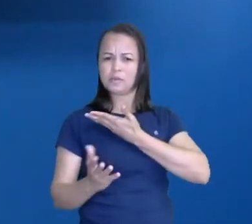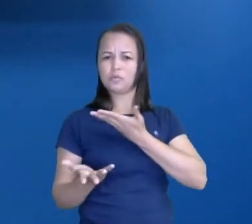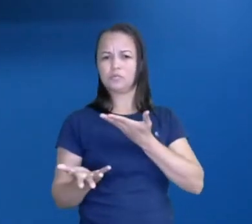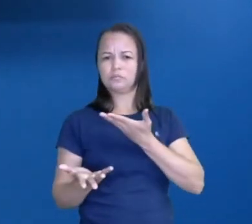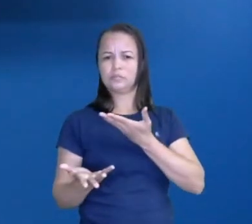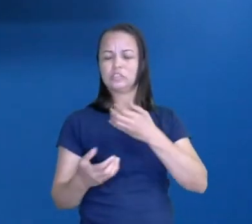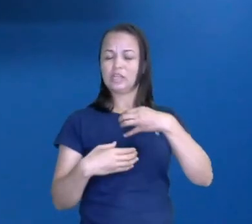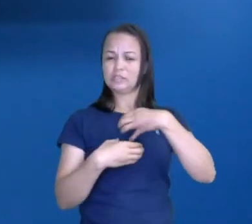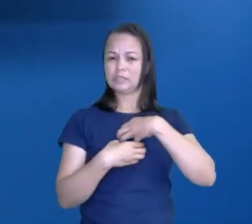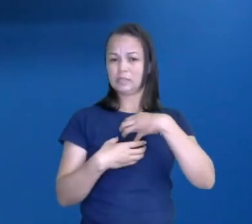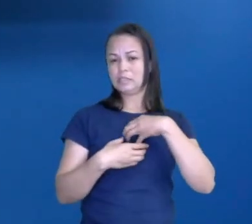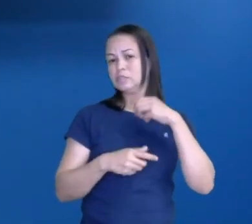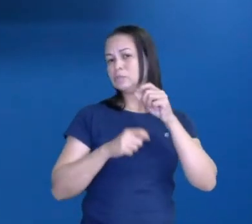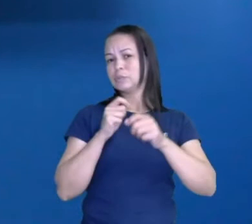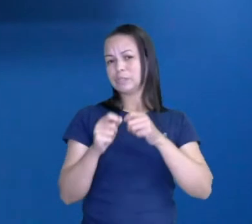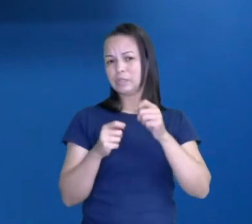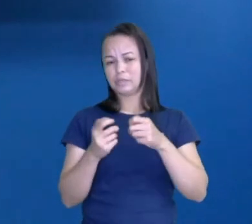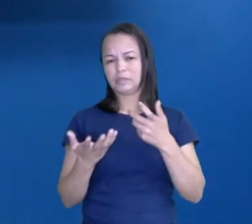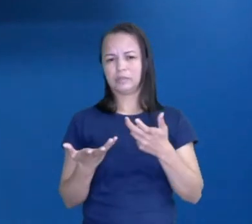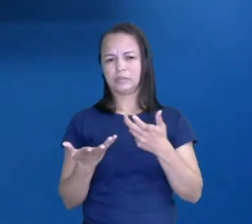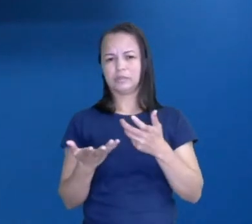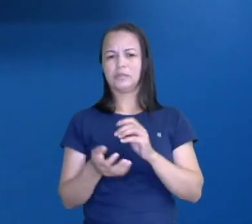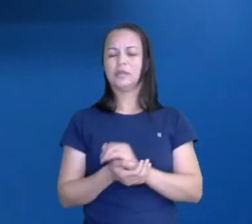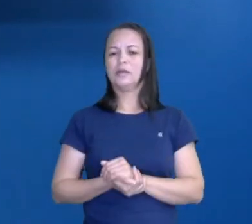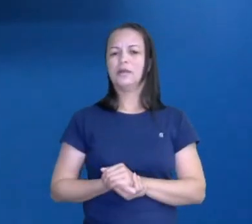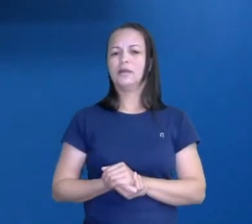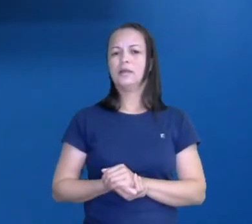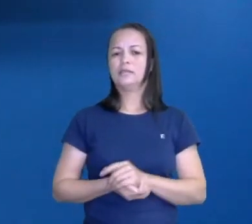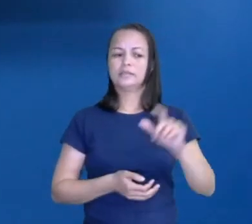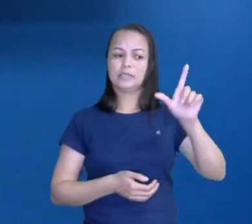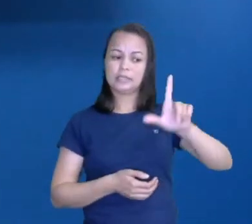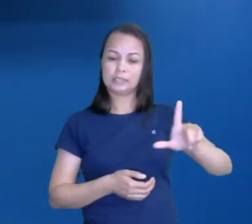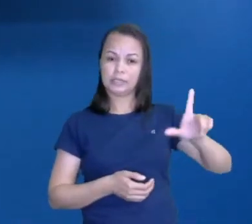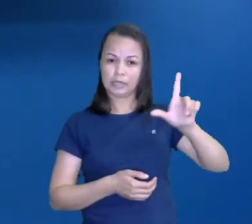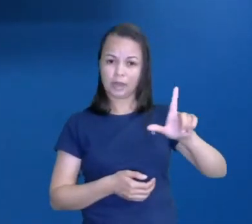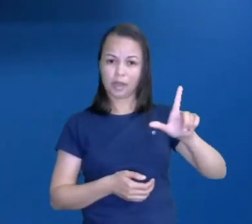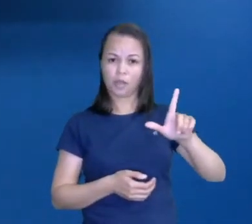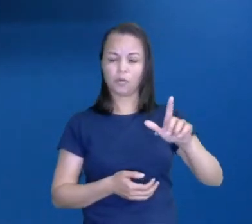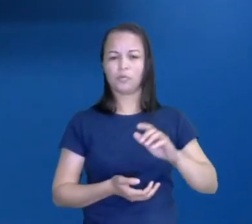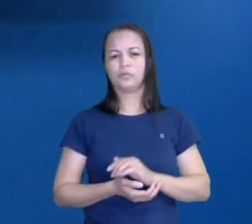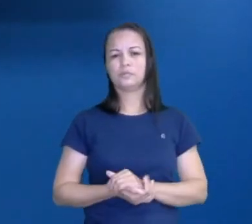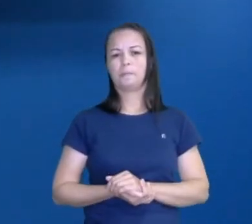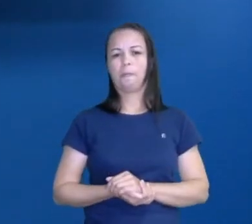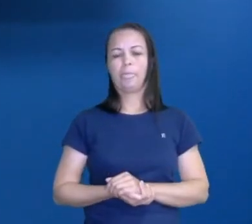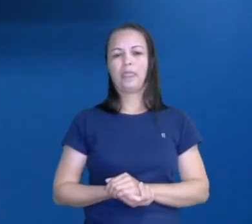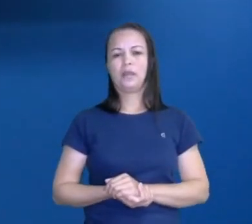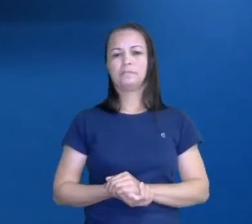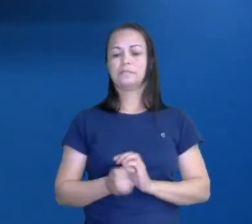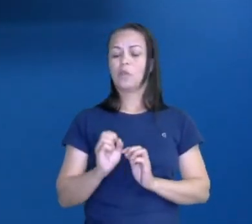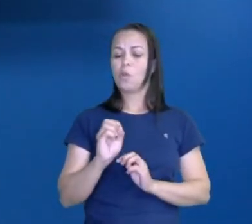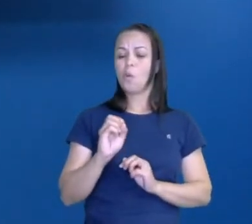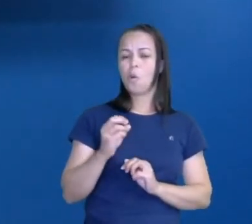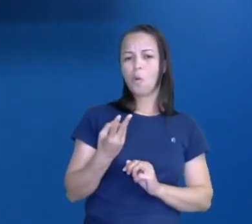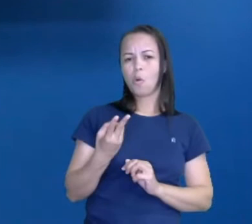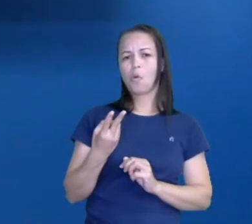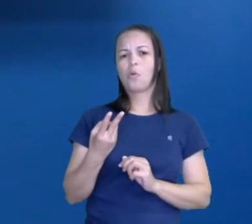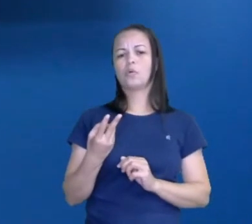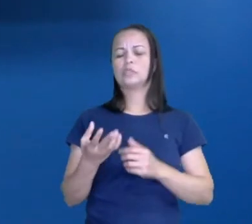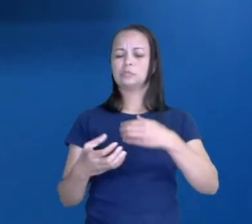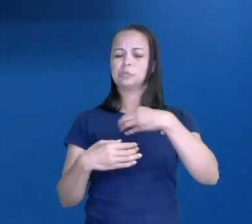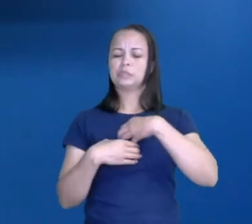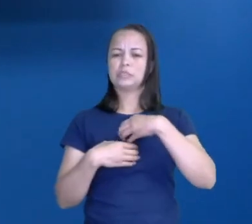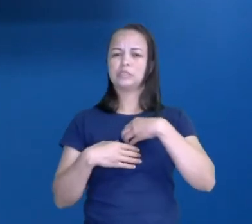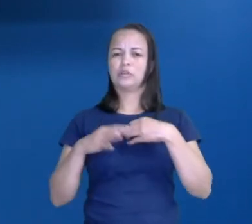no sentido de literal ou está